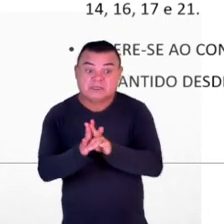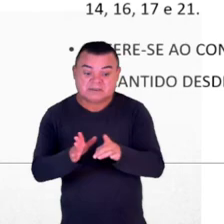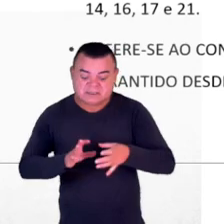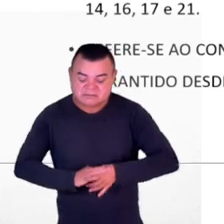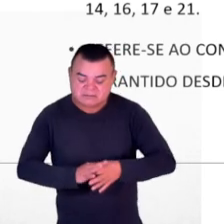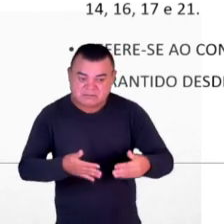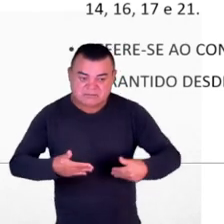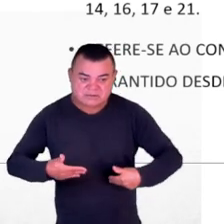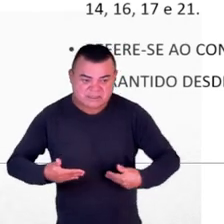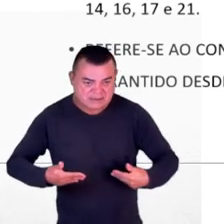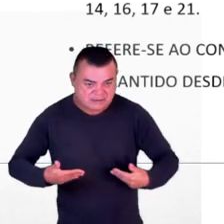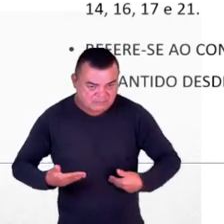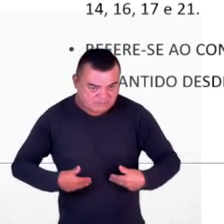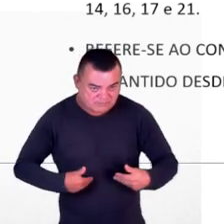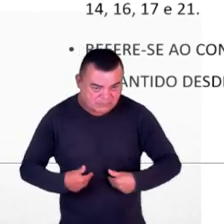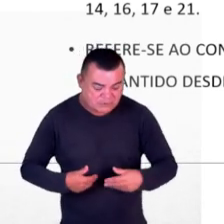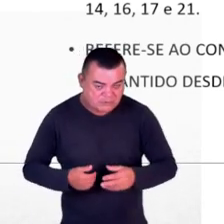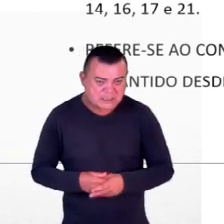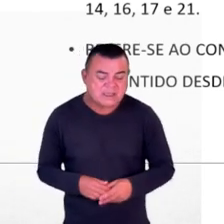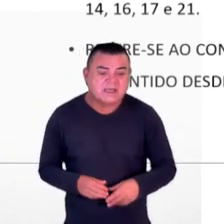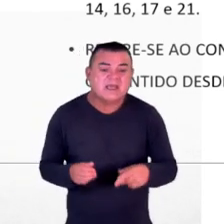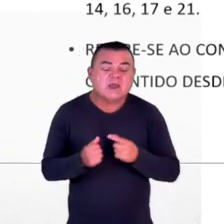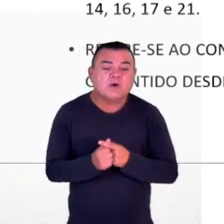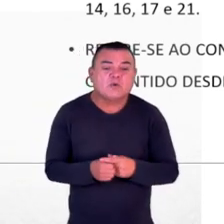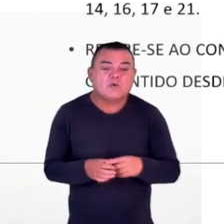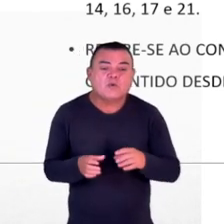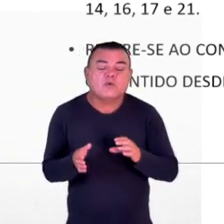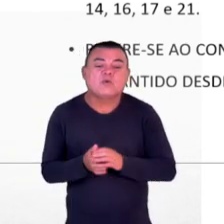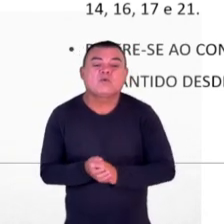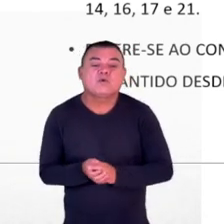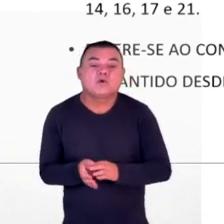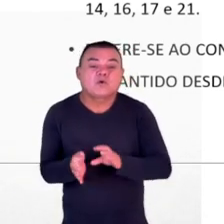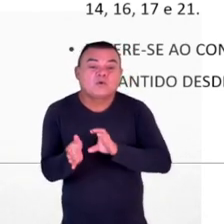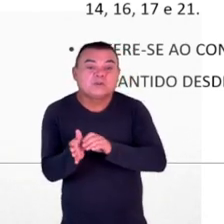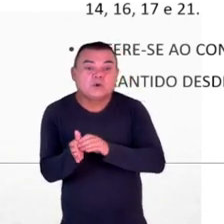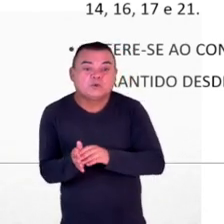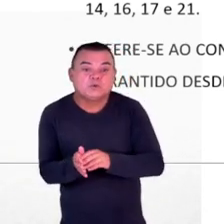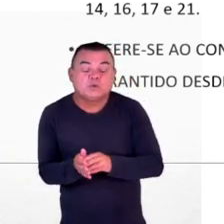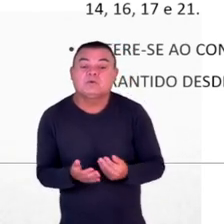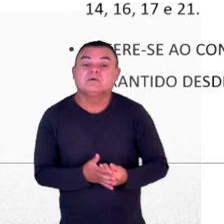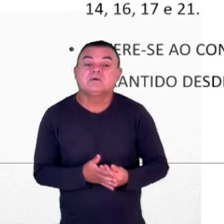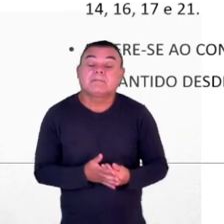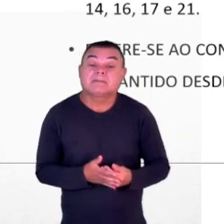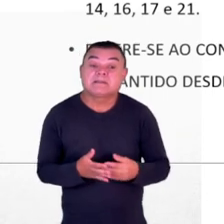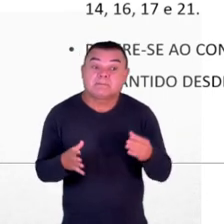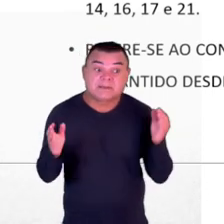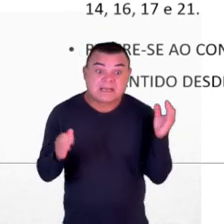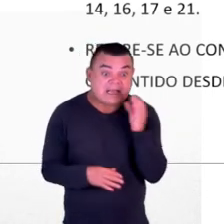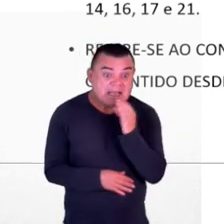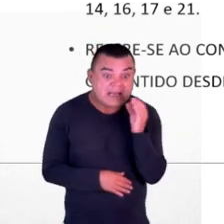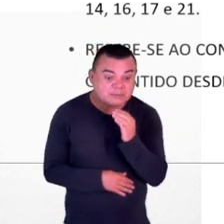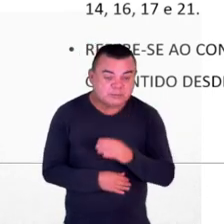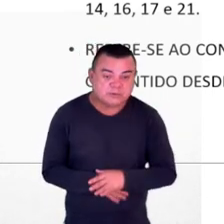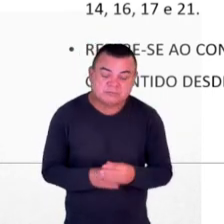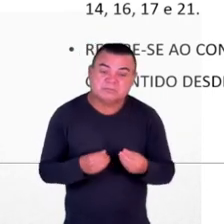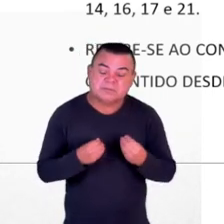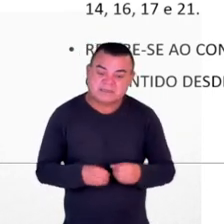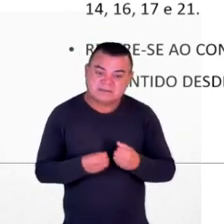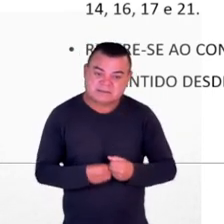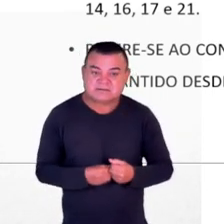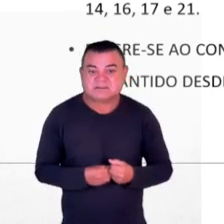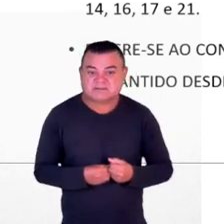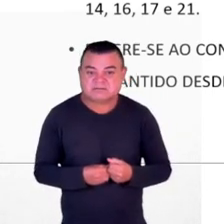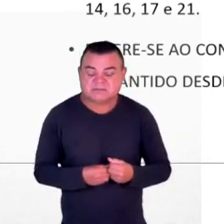ao conteúdo mínimo do direito que deve ser garantido desde logo pelo Estado para um